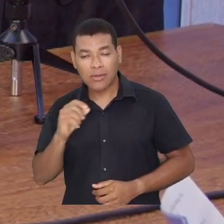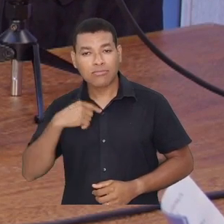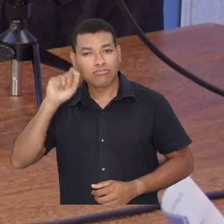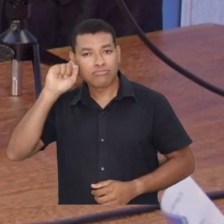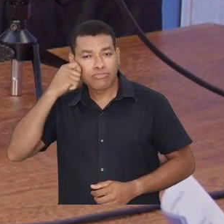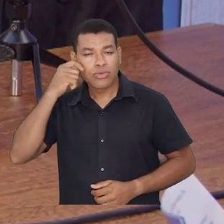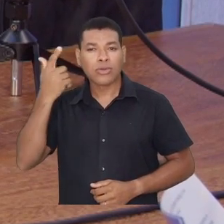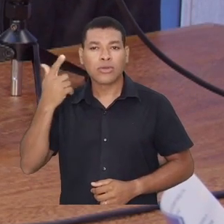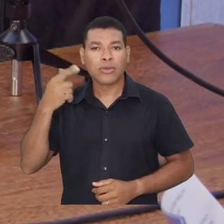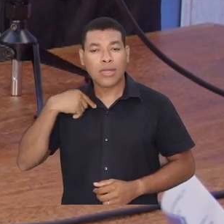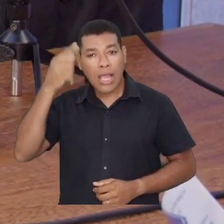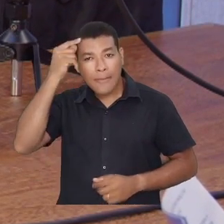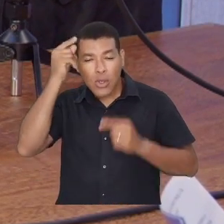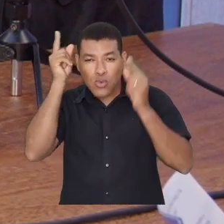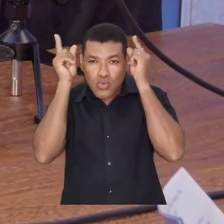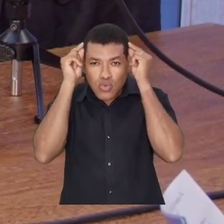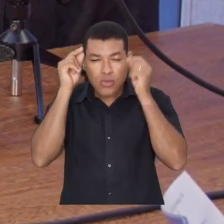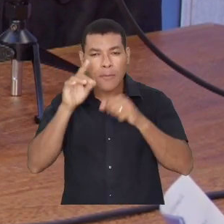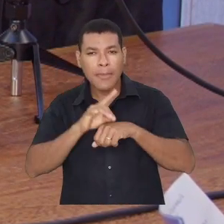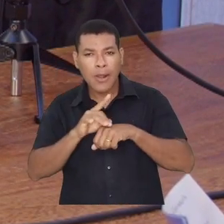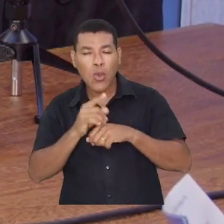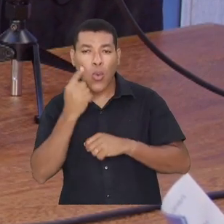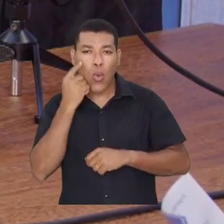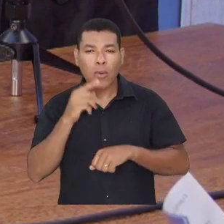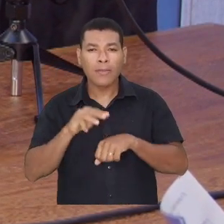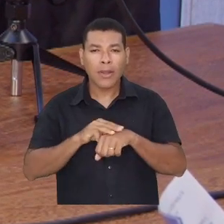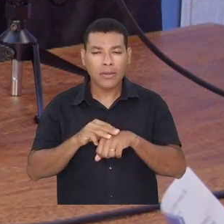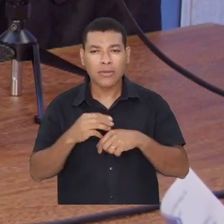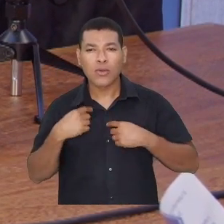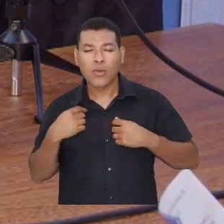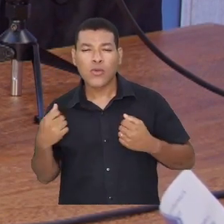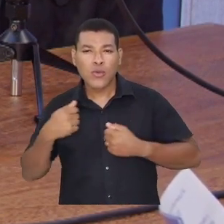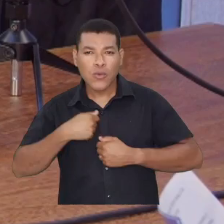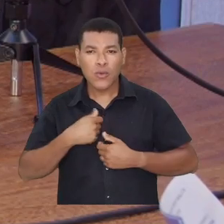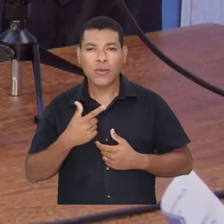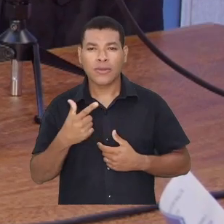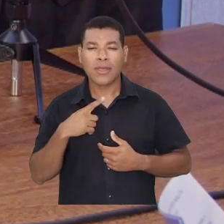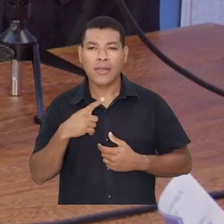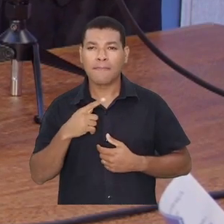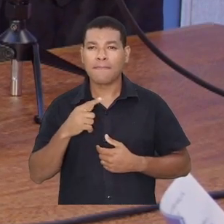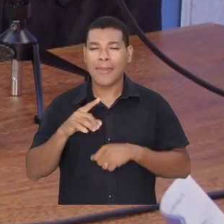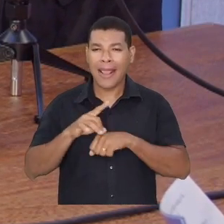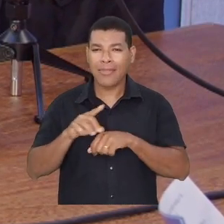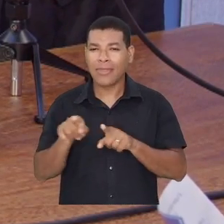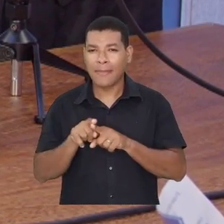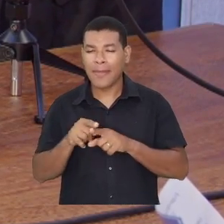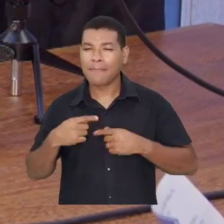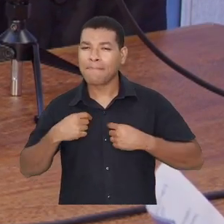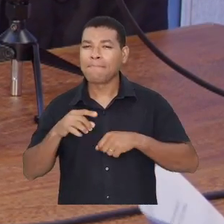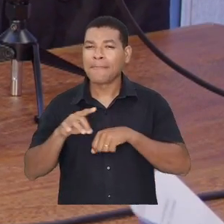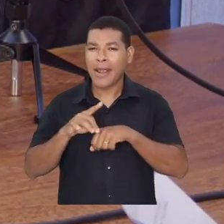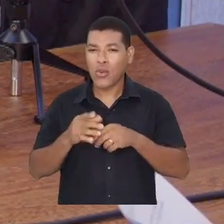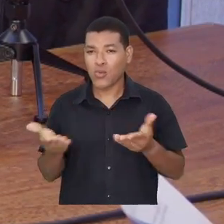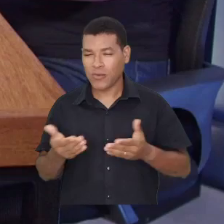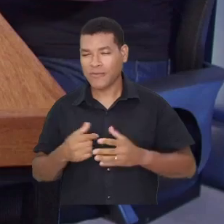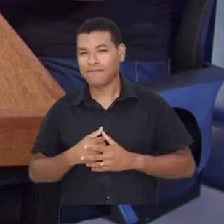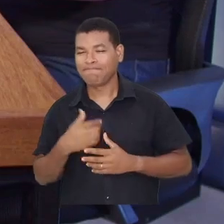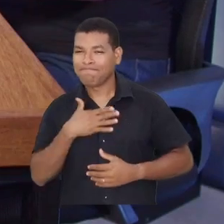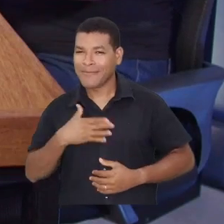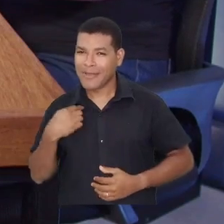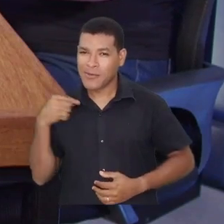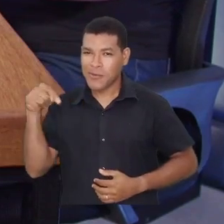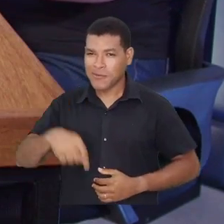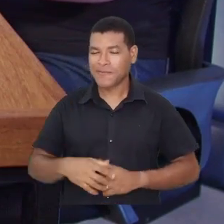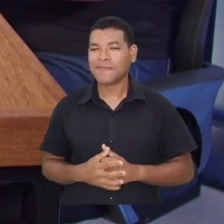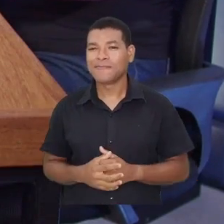olhos castanhos. E hoje eu estou vestindo uma camiseta preta e uma camisa de botão preta também por cima. É um prazer estar aqui, gente. Muito bom.